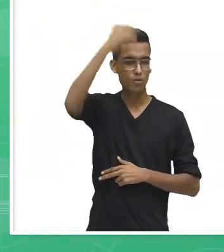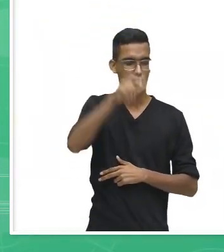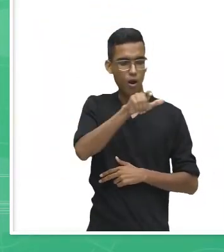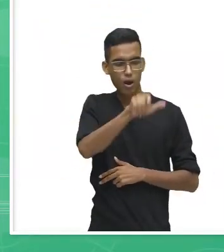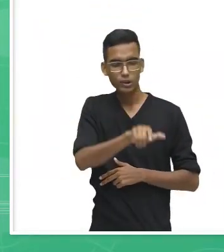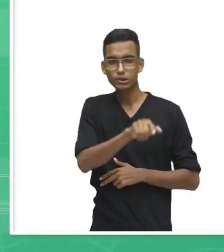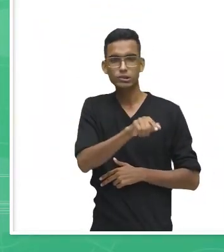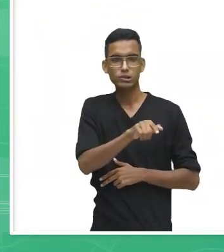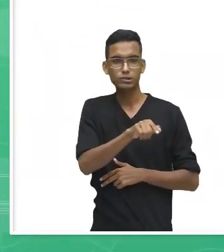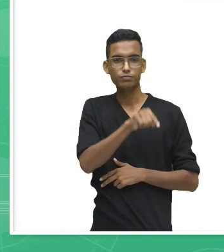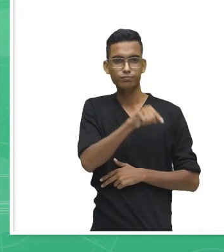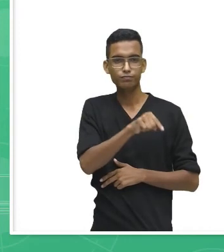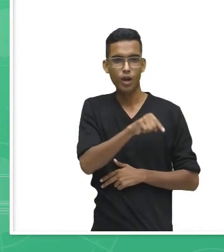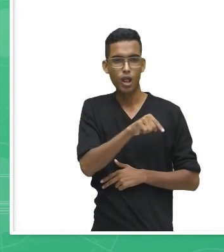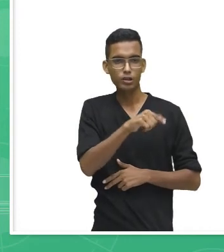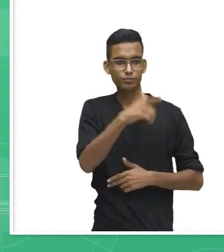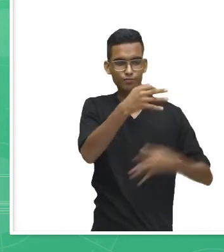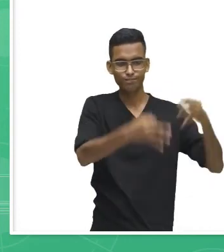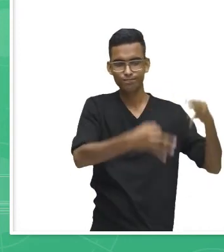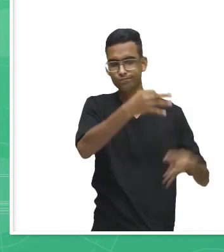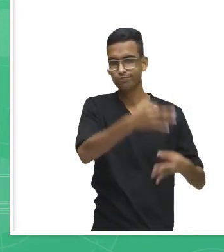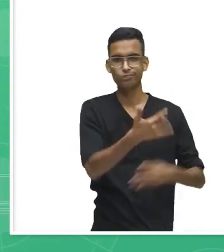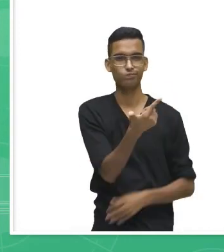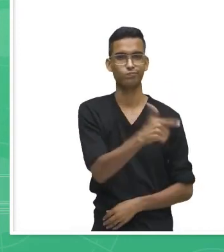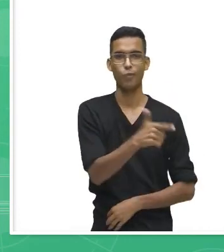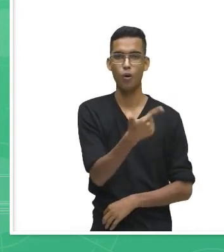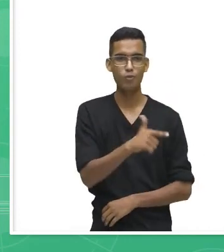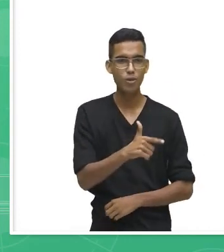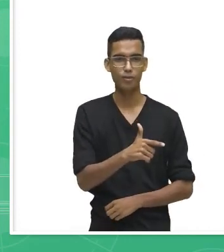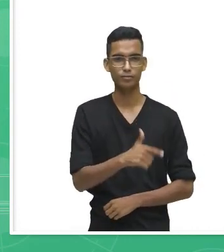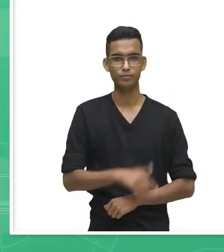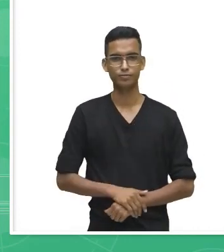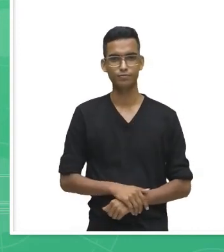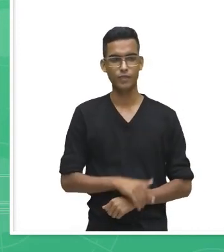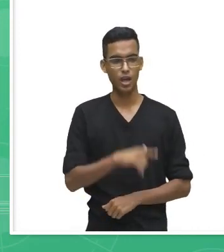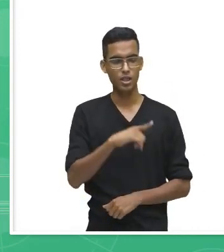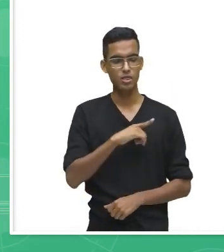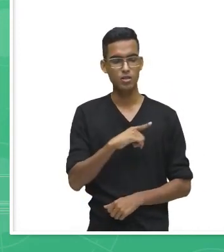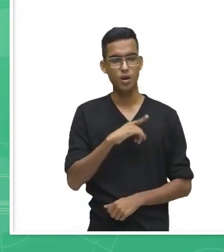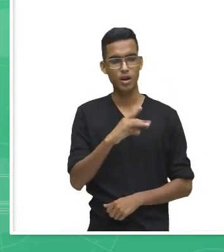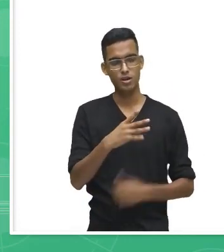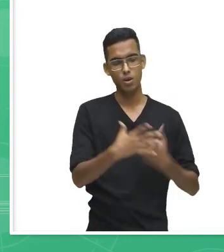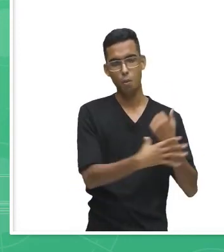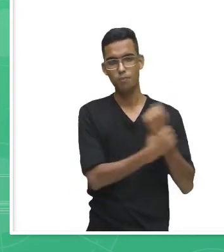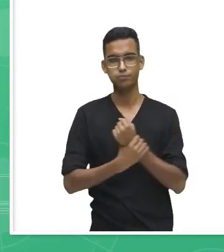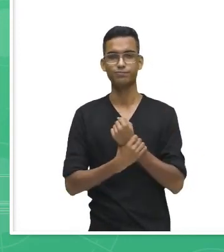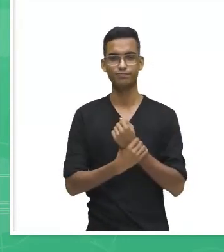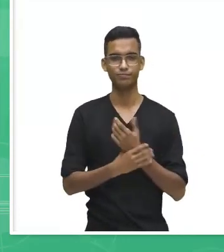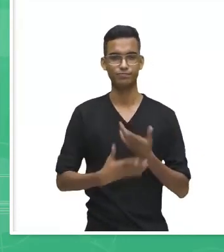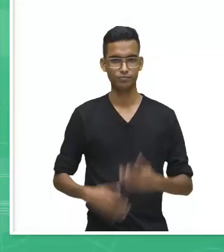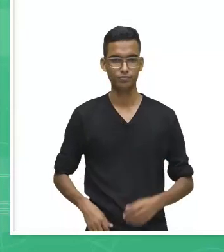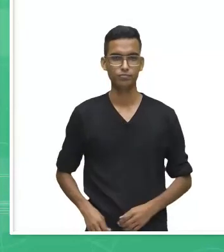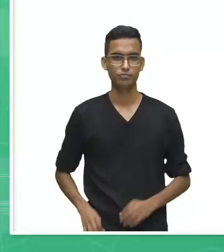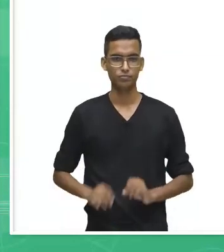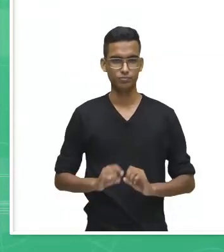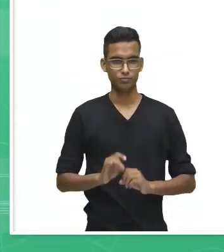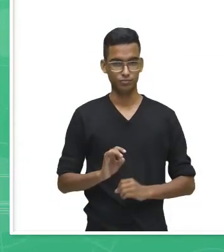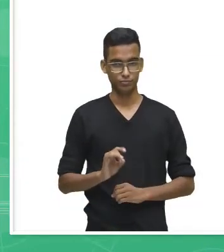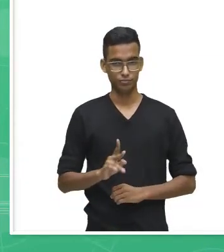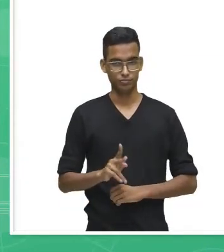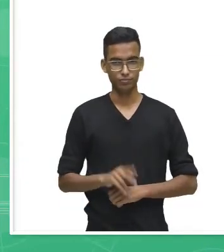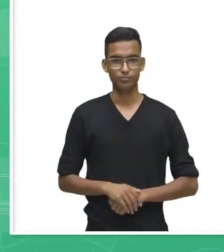situação climática que não estava legal, prejudicou a produção de alimentos. E aí a gente já sabe no que vai desembocar.